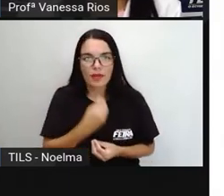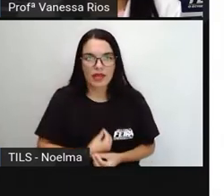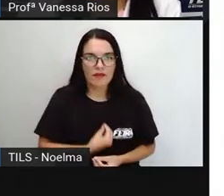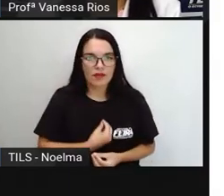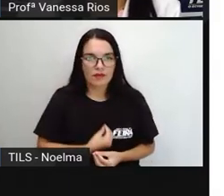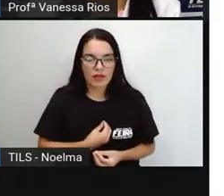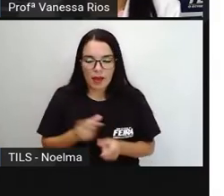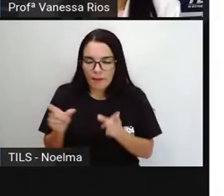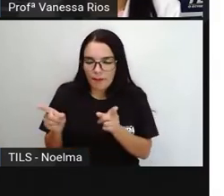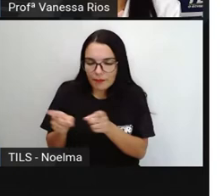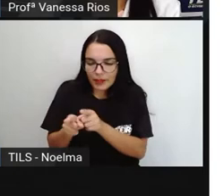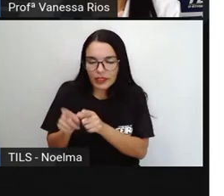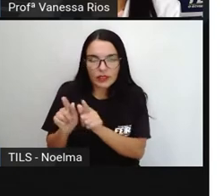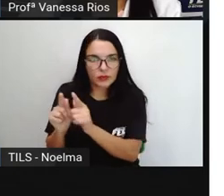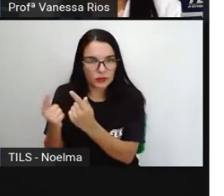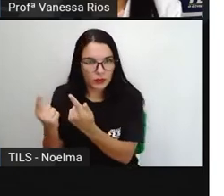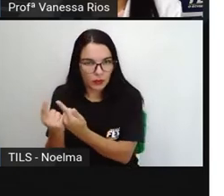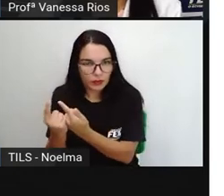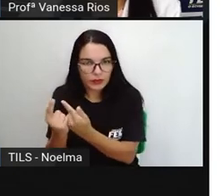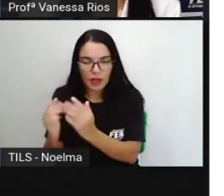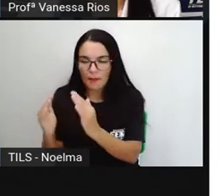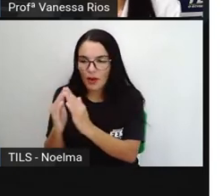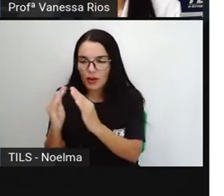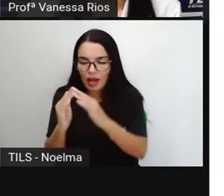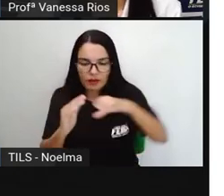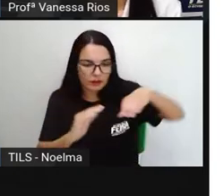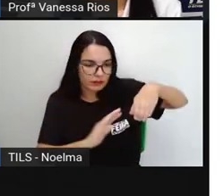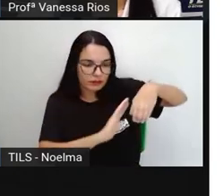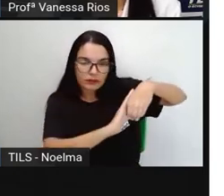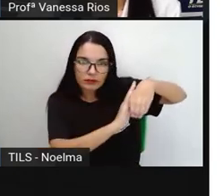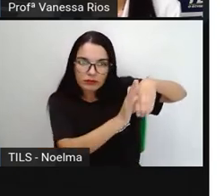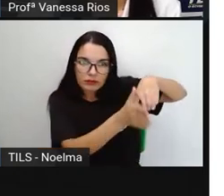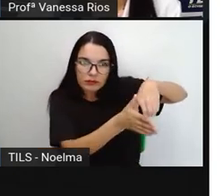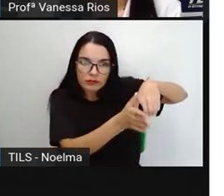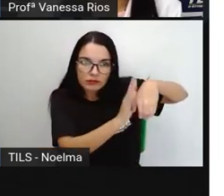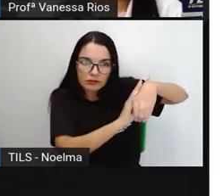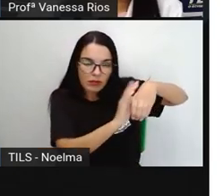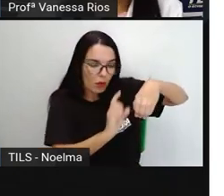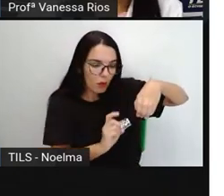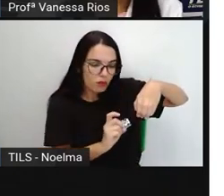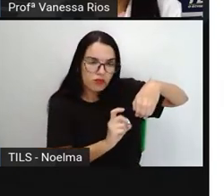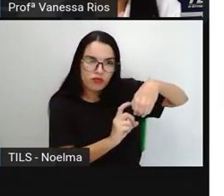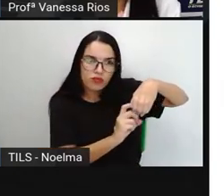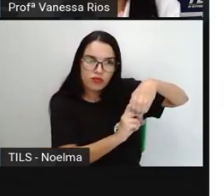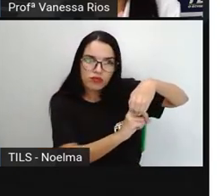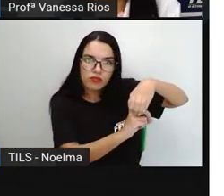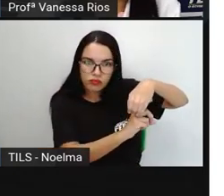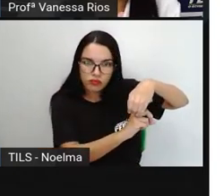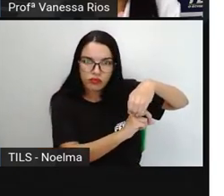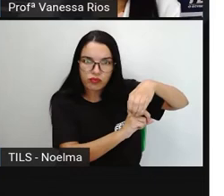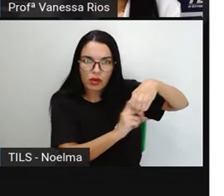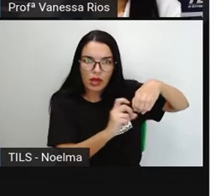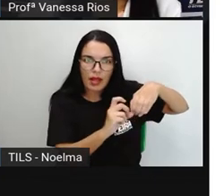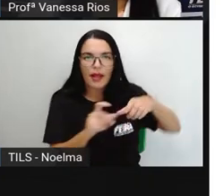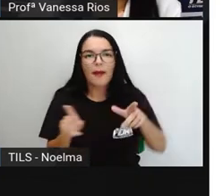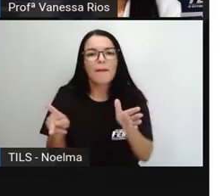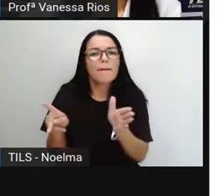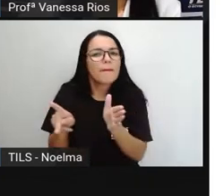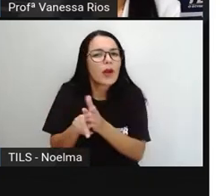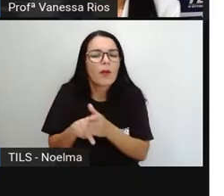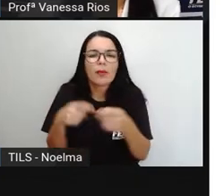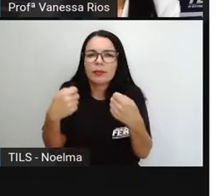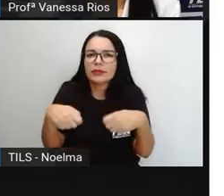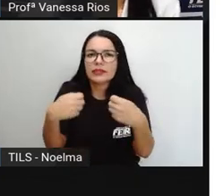sua sobrevivência. Para se comunicar, utilizava as pinturas rupestres. E